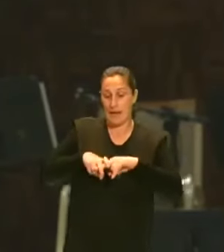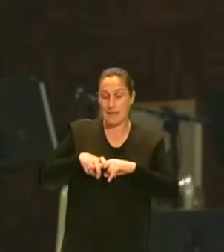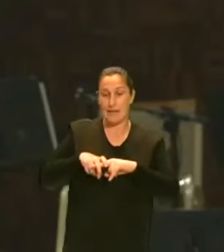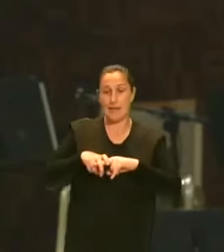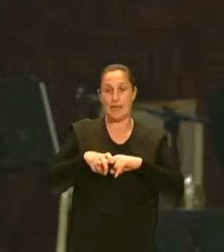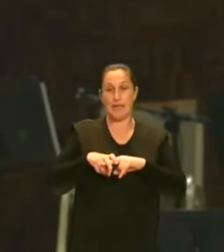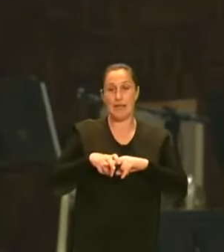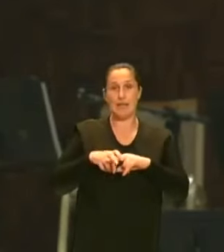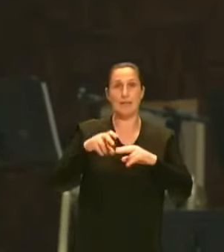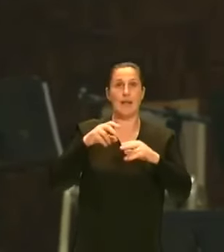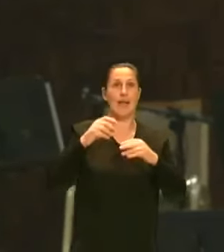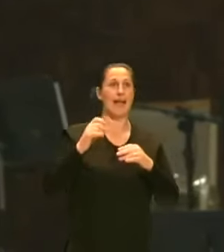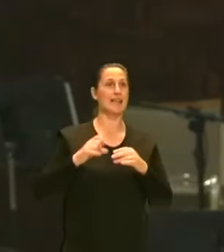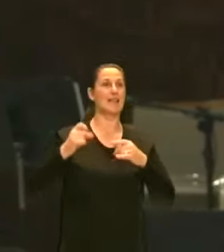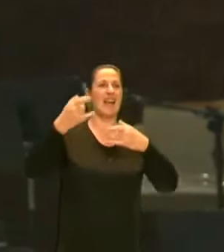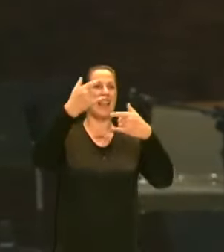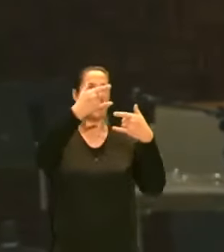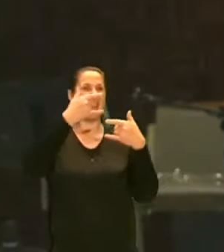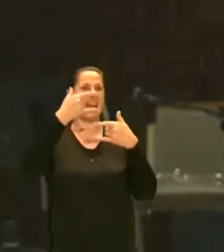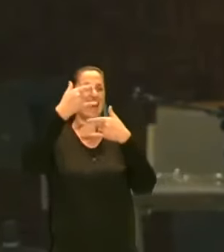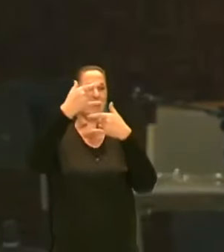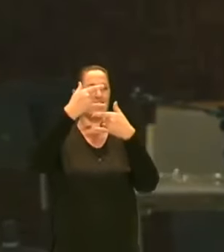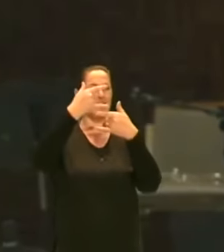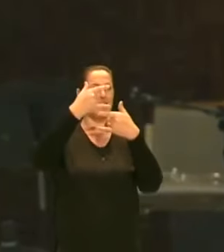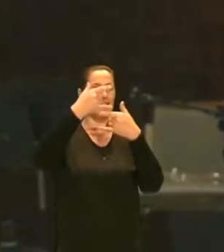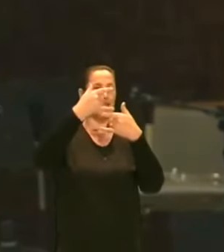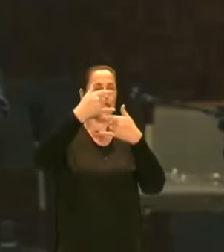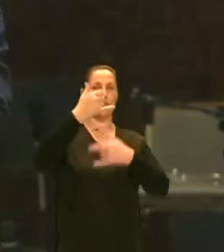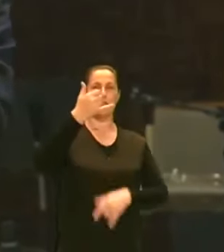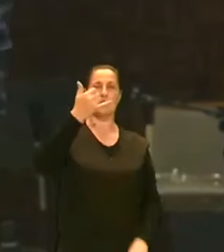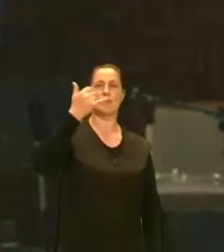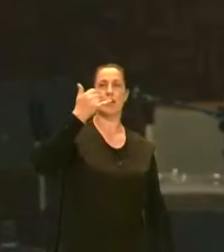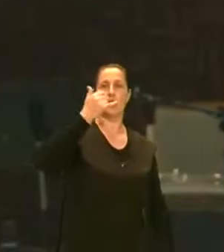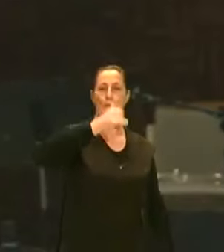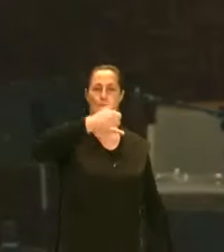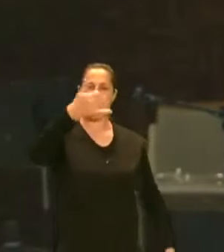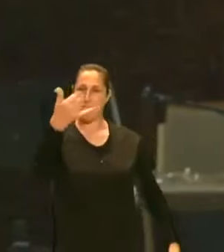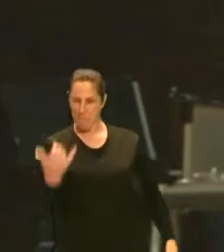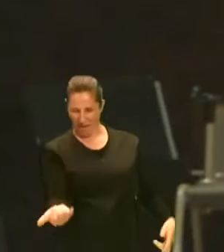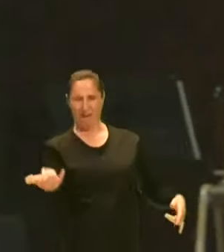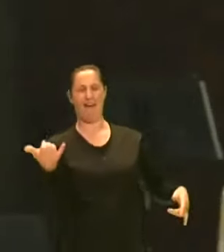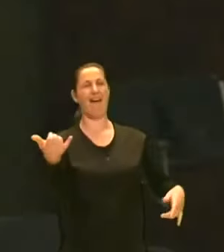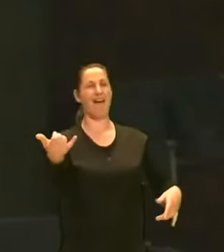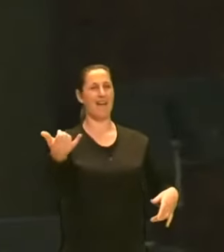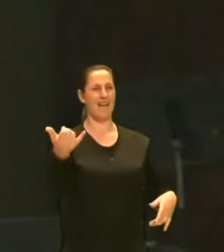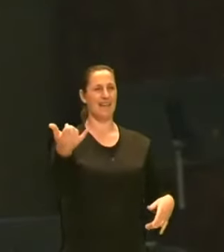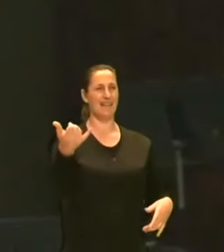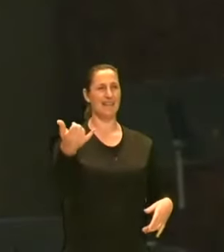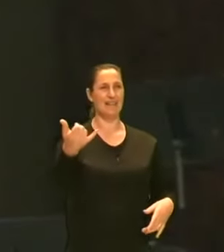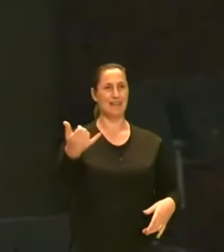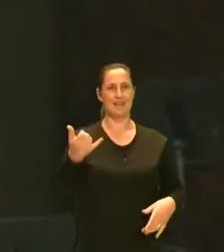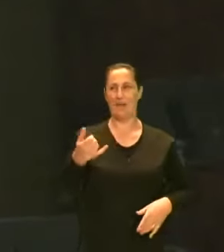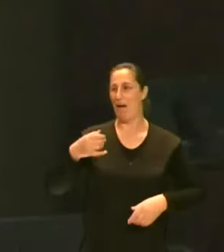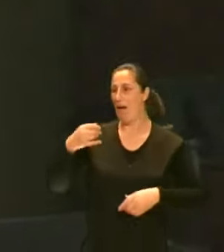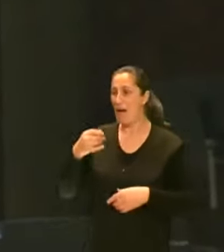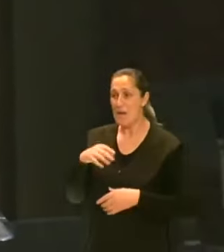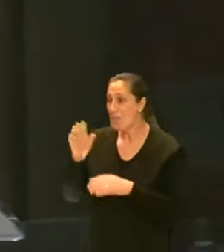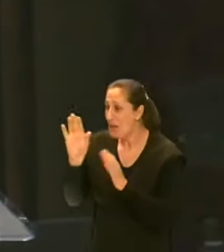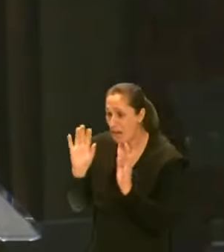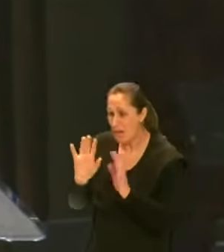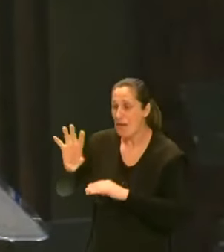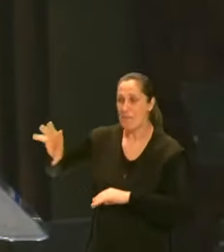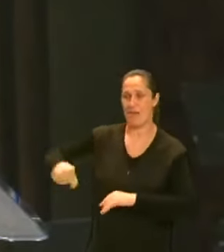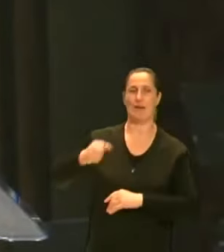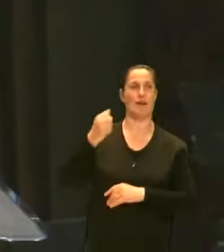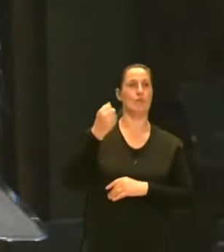falando, o celular virava, porque um filho nosso tinha pegado o pedestal, tinha derrubado as coisas, puxado os fios, a gente saía correndo atrás, era